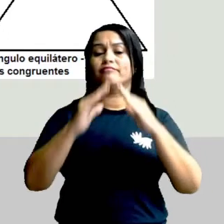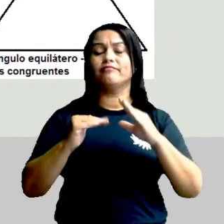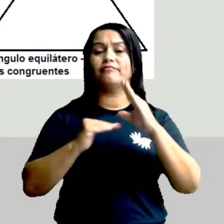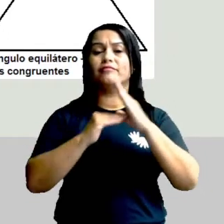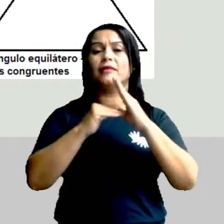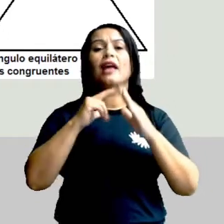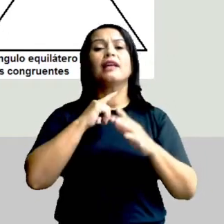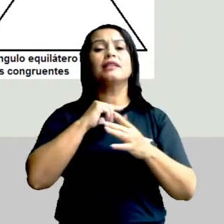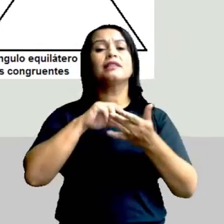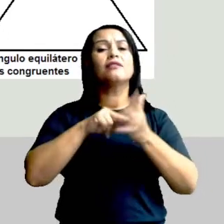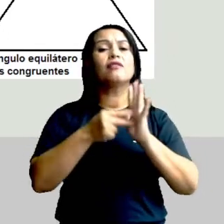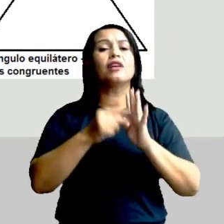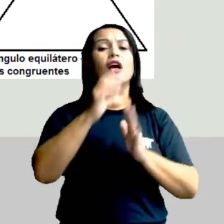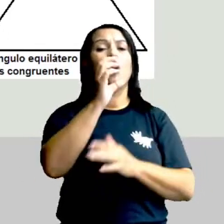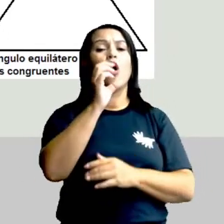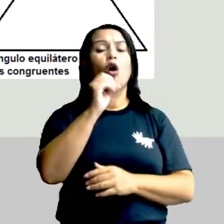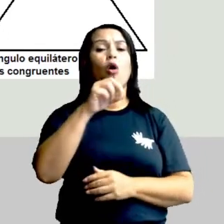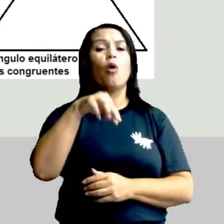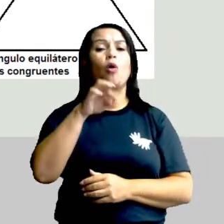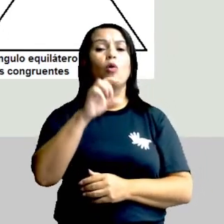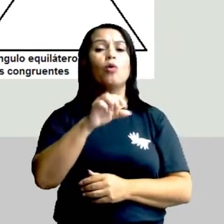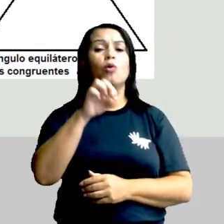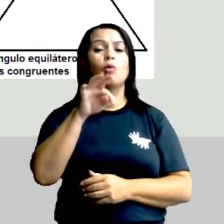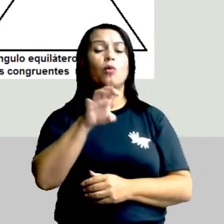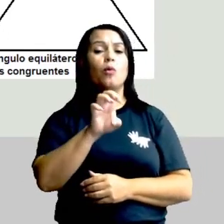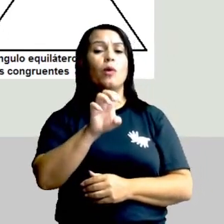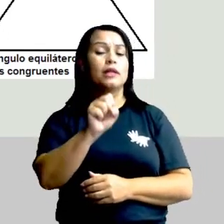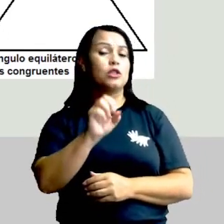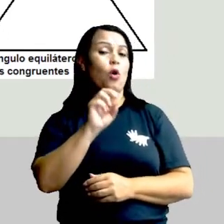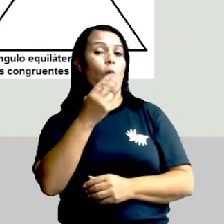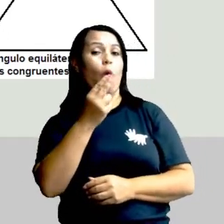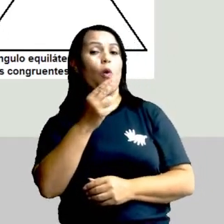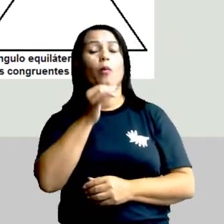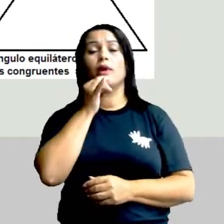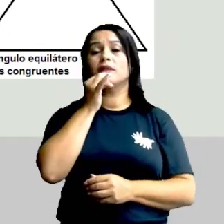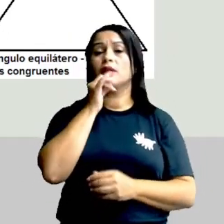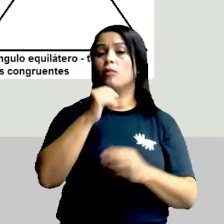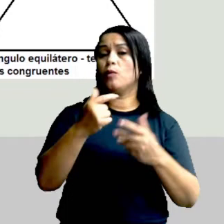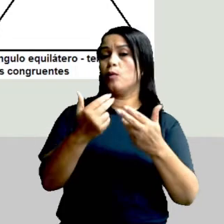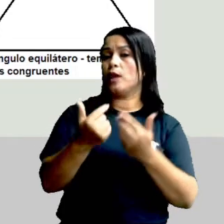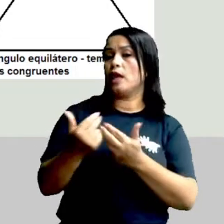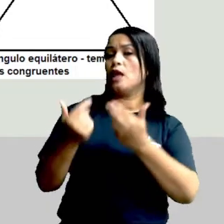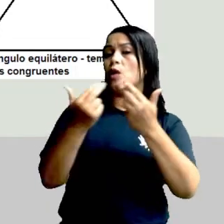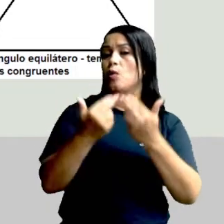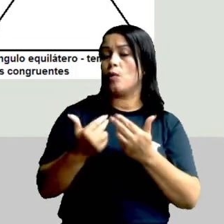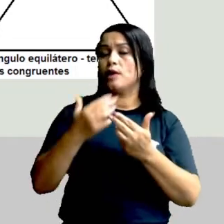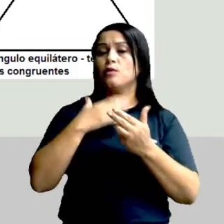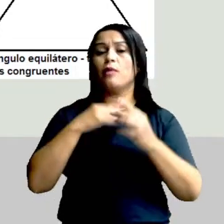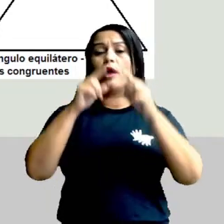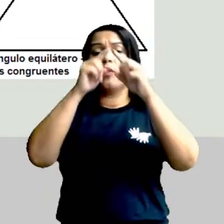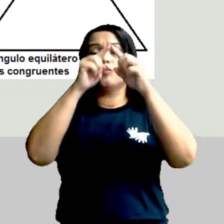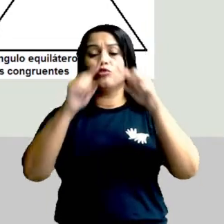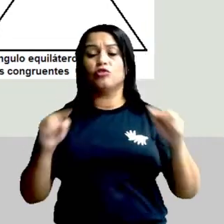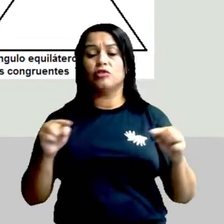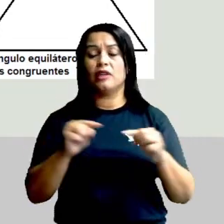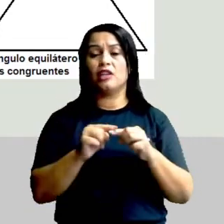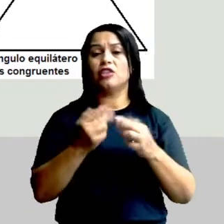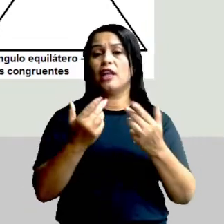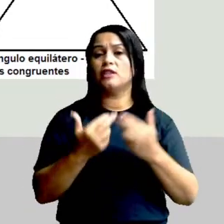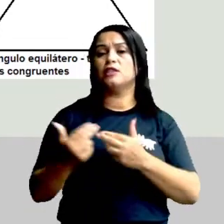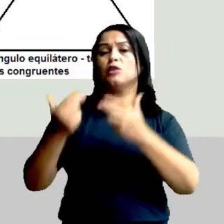congruência quer dizer o que iguais ou seja os meus três lados são o que